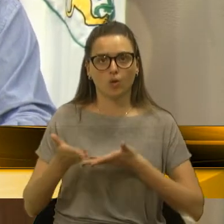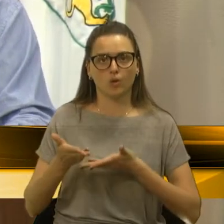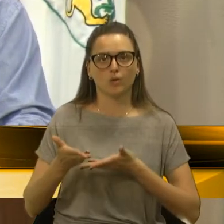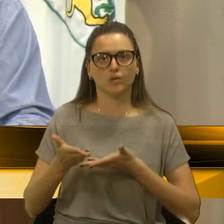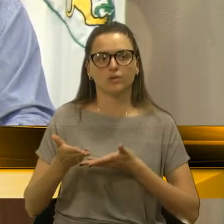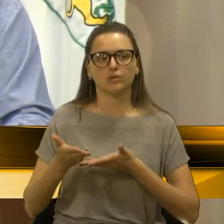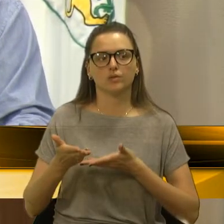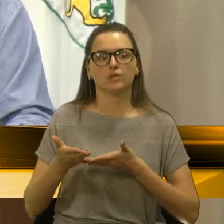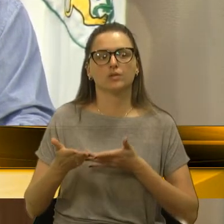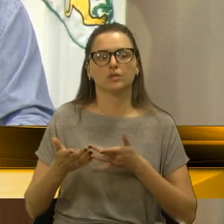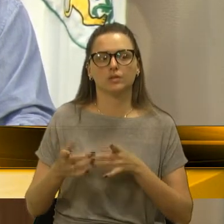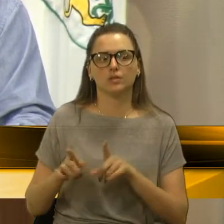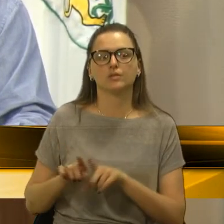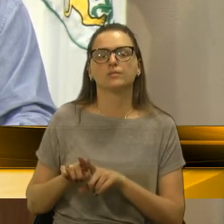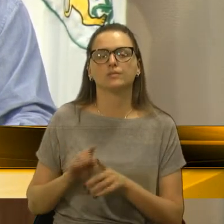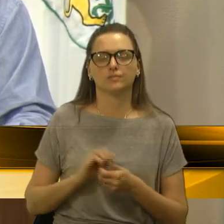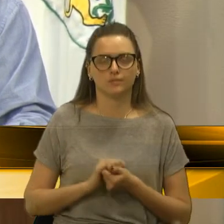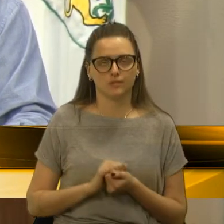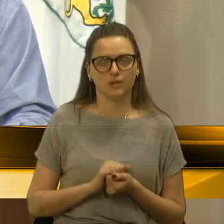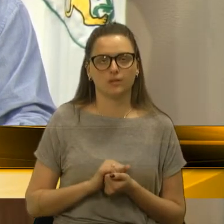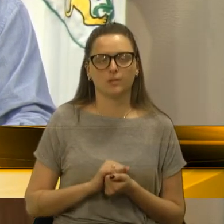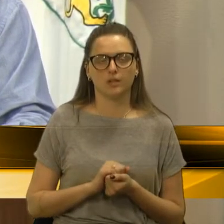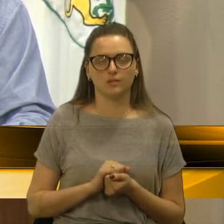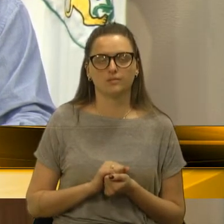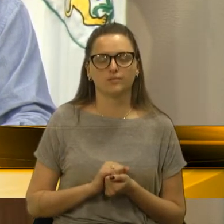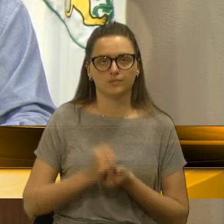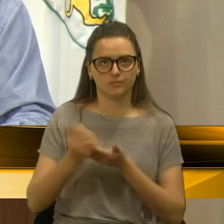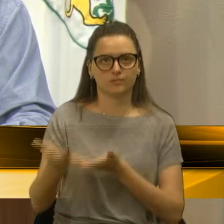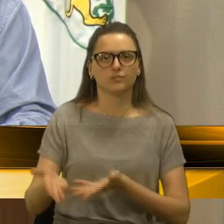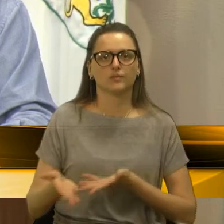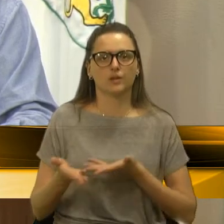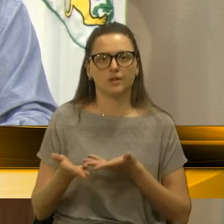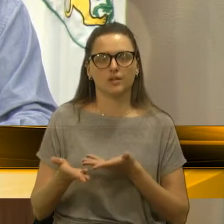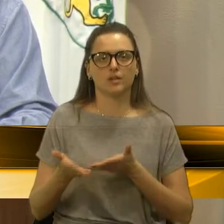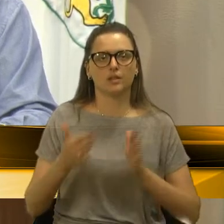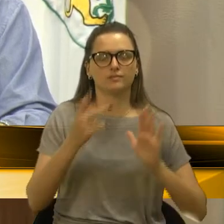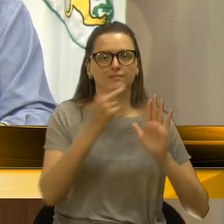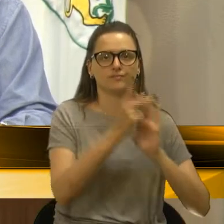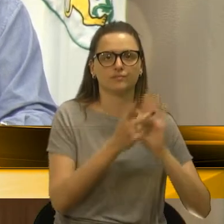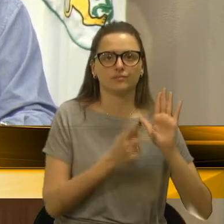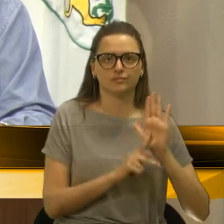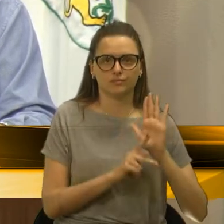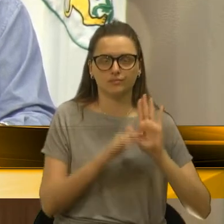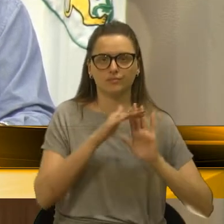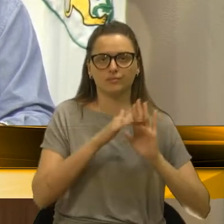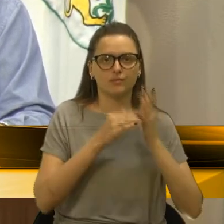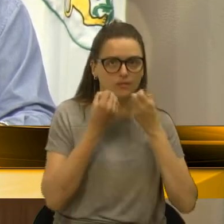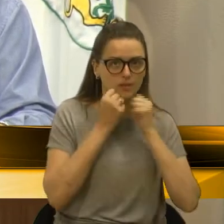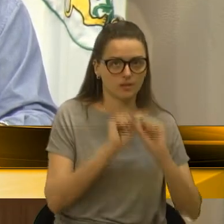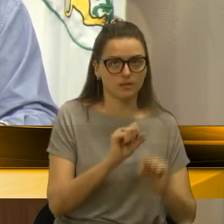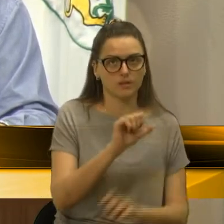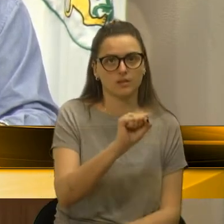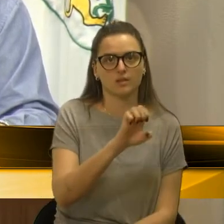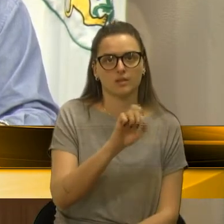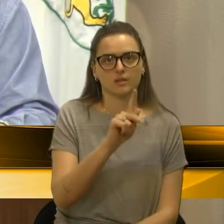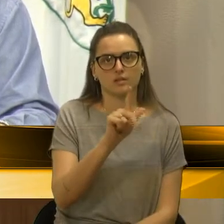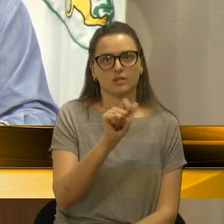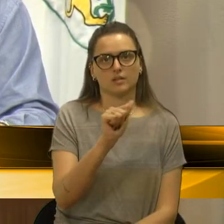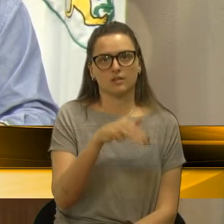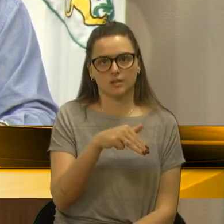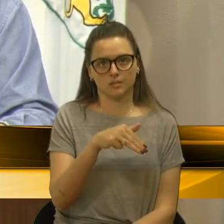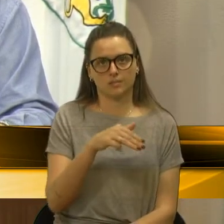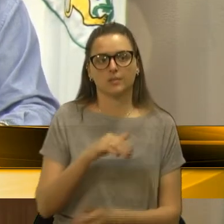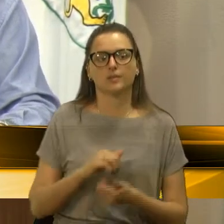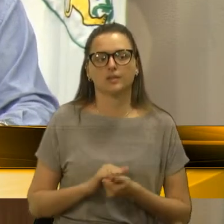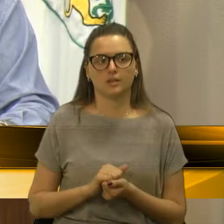alguns conselheiros do Conselho Municipal de Planejamento, Conceplan, para